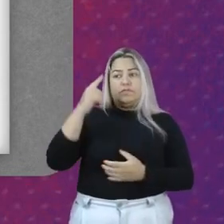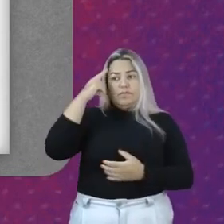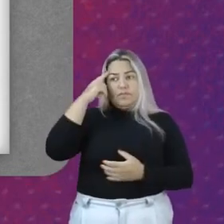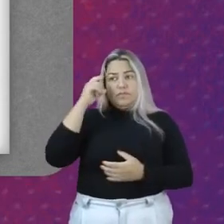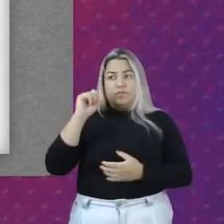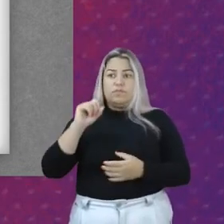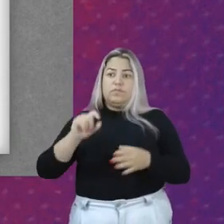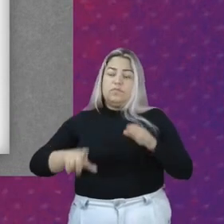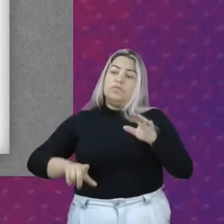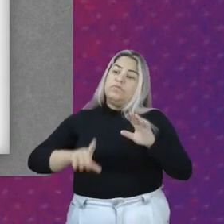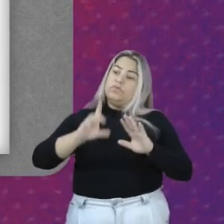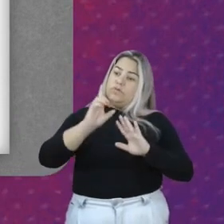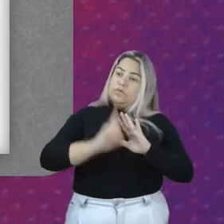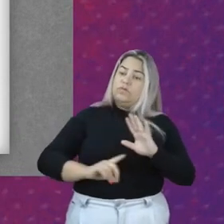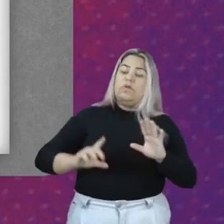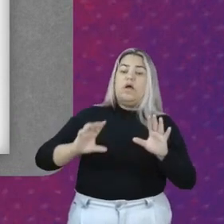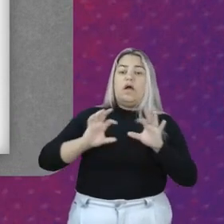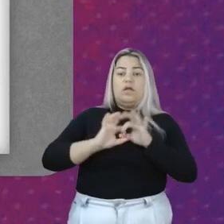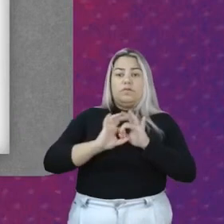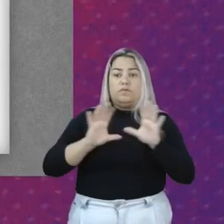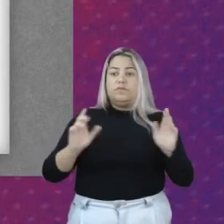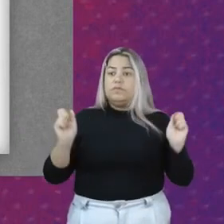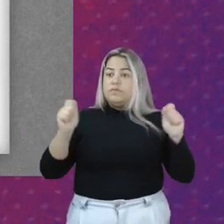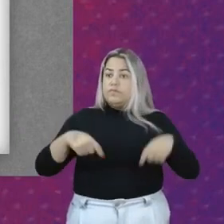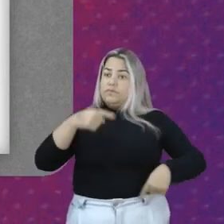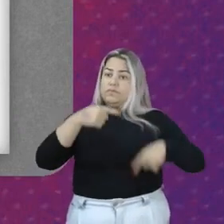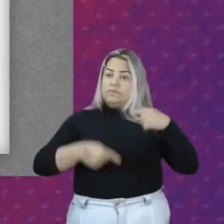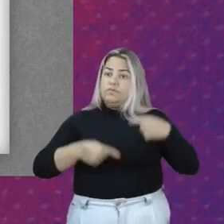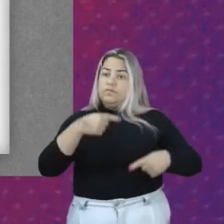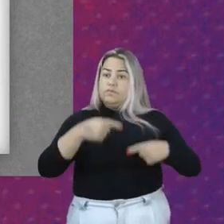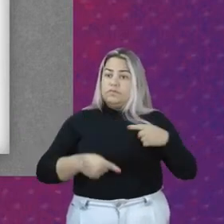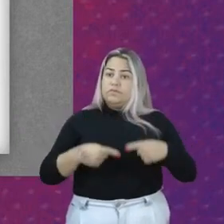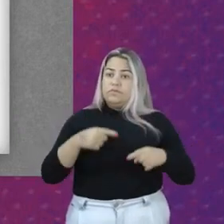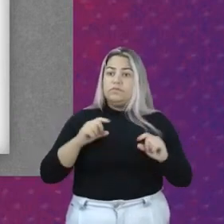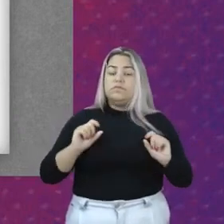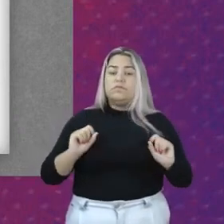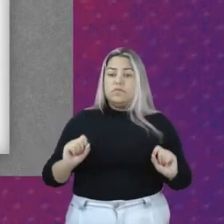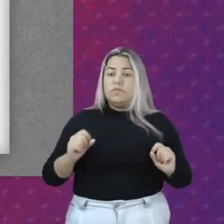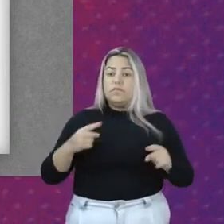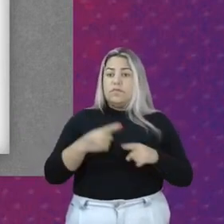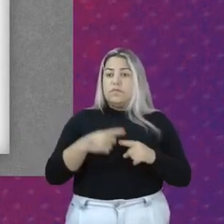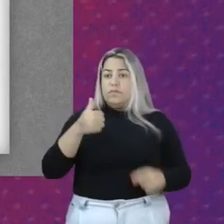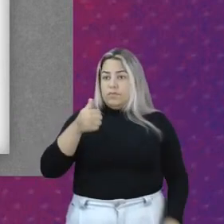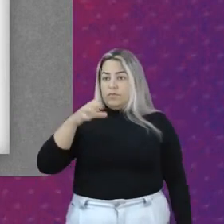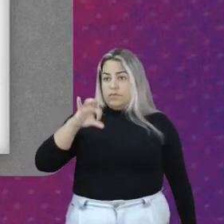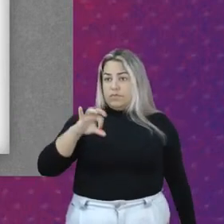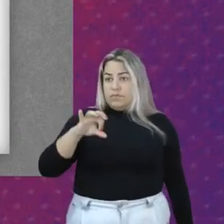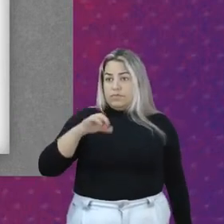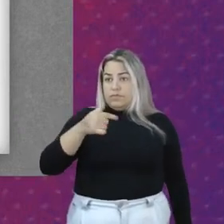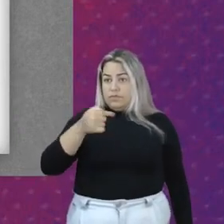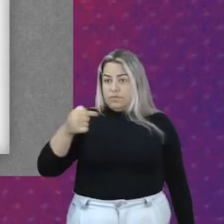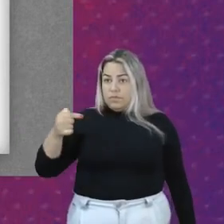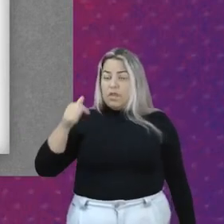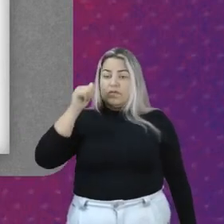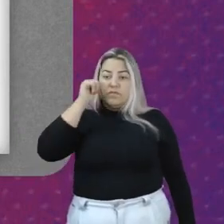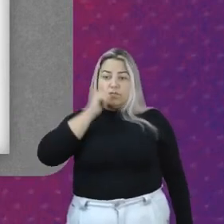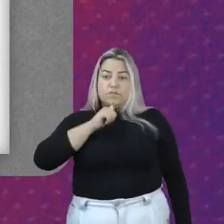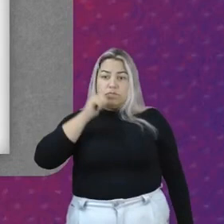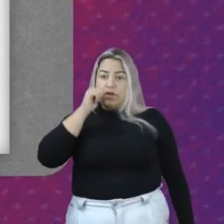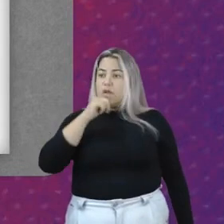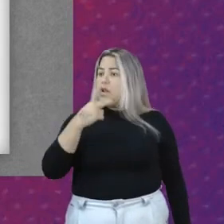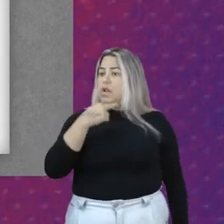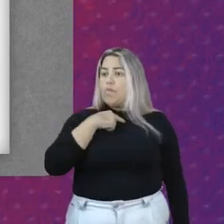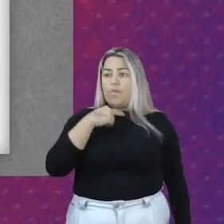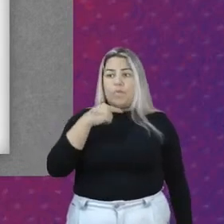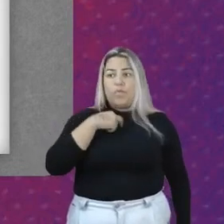nossa liberdade, né, a gente precisa também discutir o divórcio, porque até 1977 as mulheres não